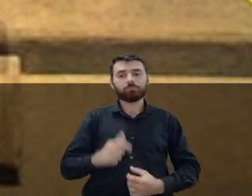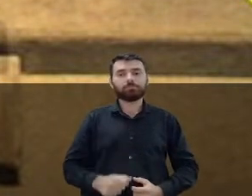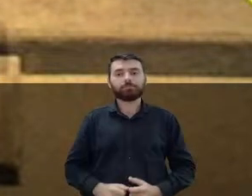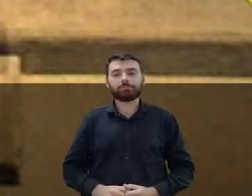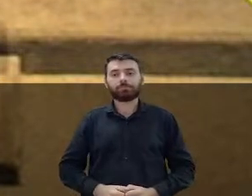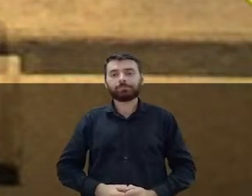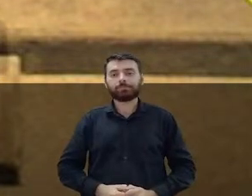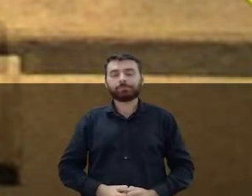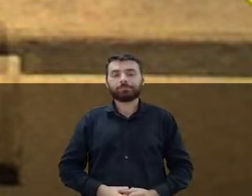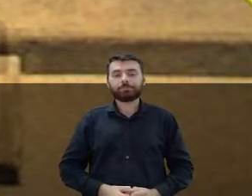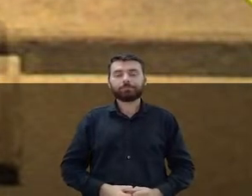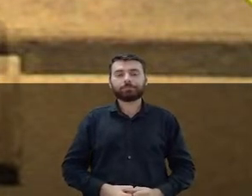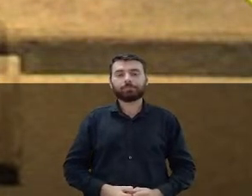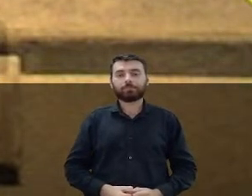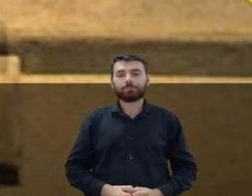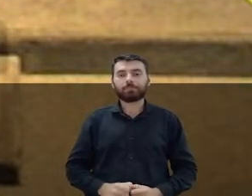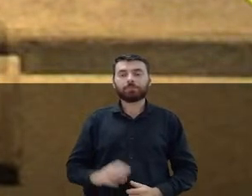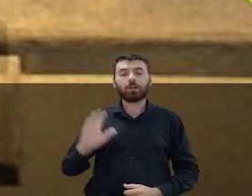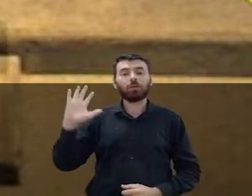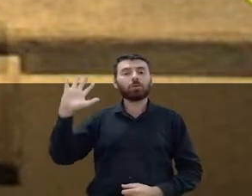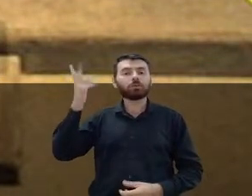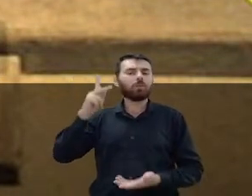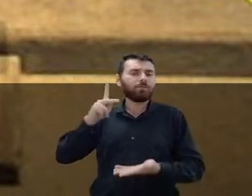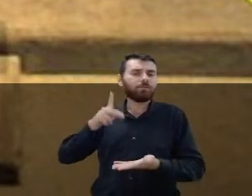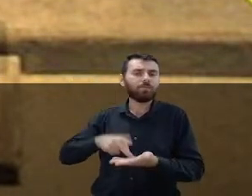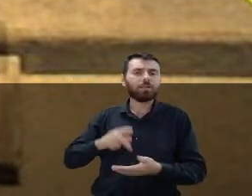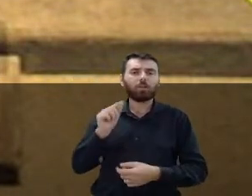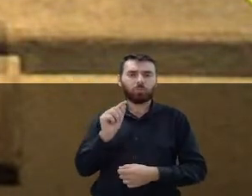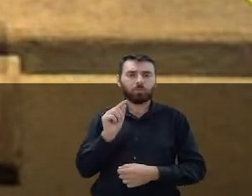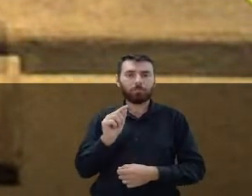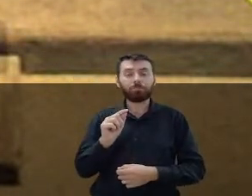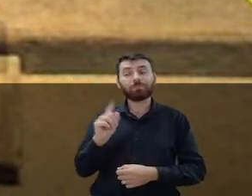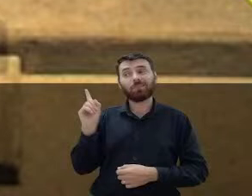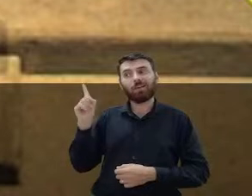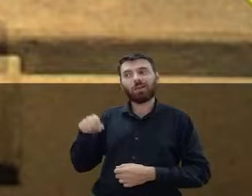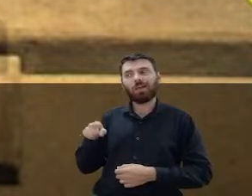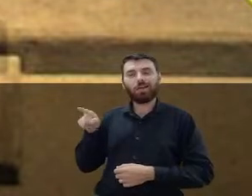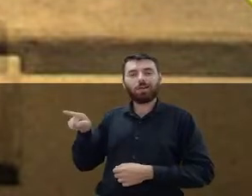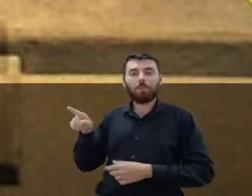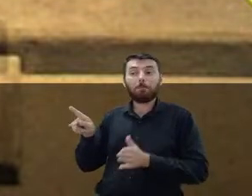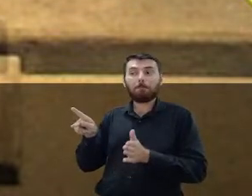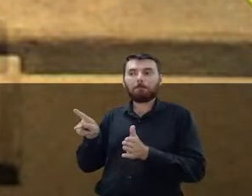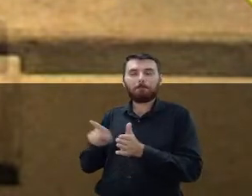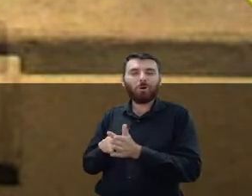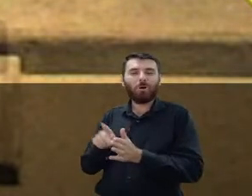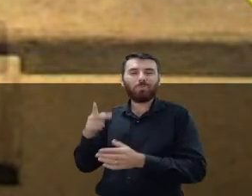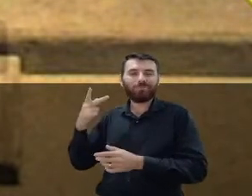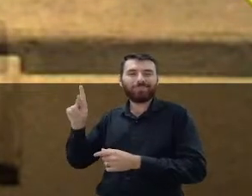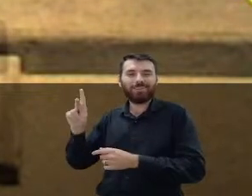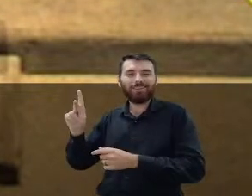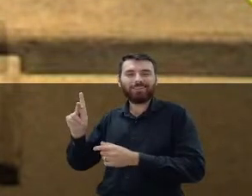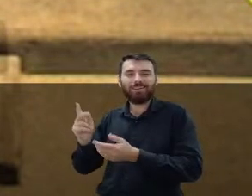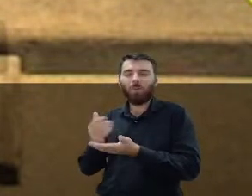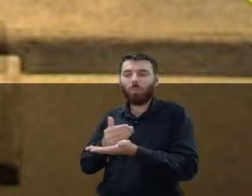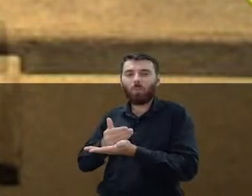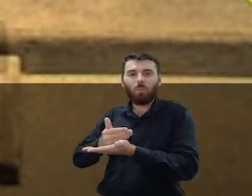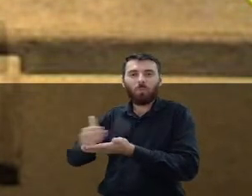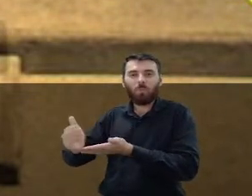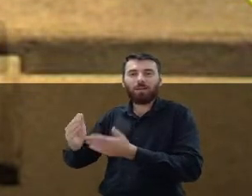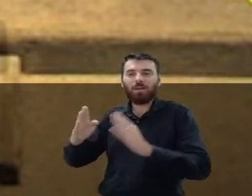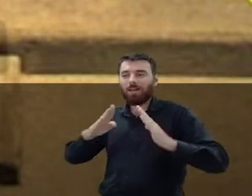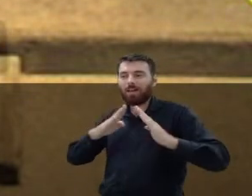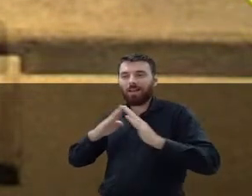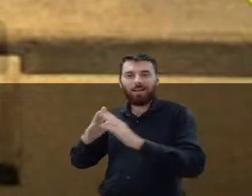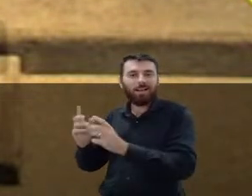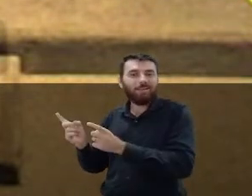Na verdade, o que de fato ocorreu é que ela estava abrindo sua própria imobiliária. Isso aí é fato incontroverso nos autos. Ela mesma apresentou